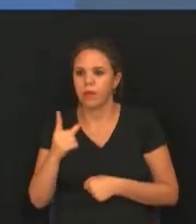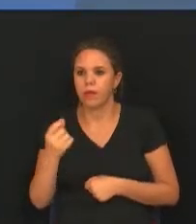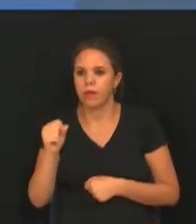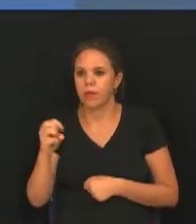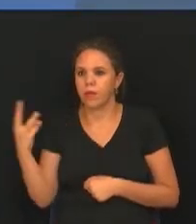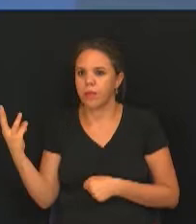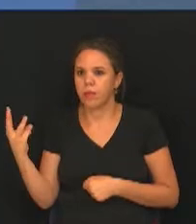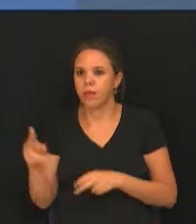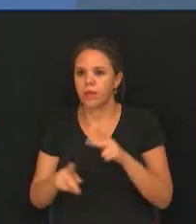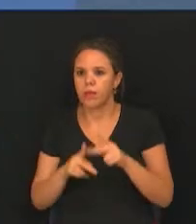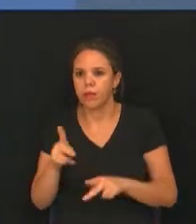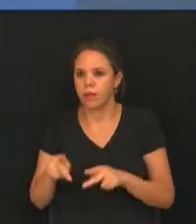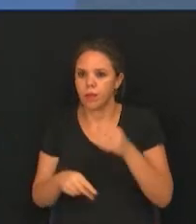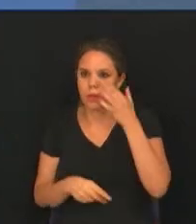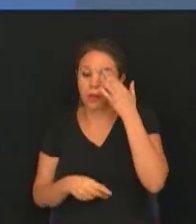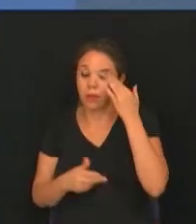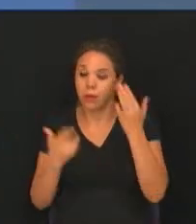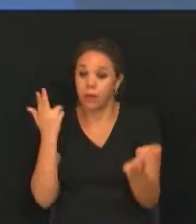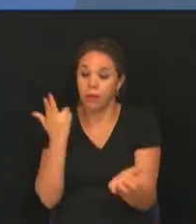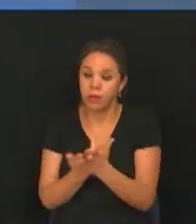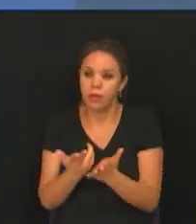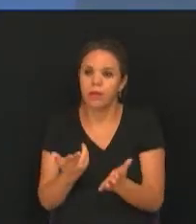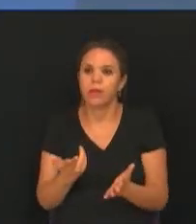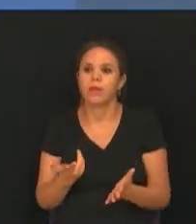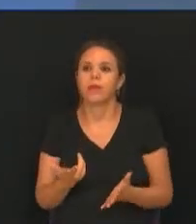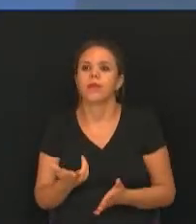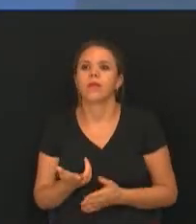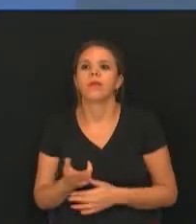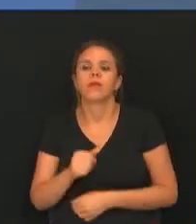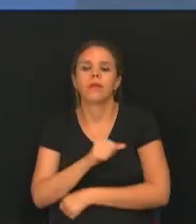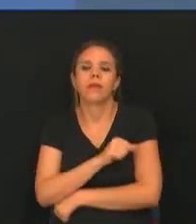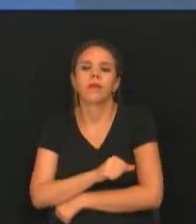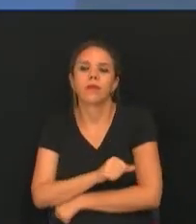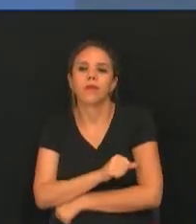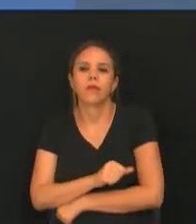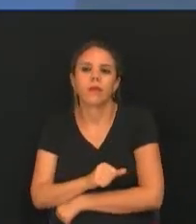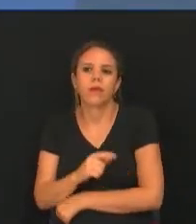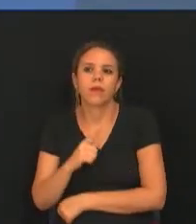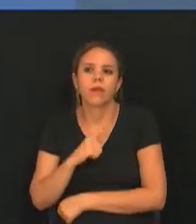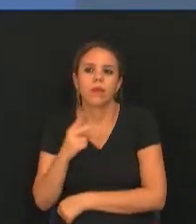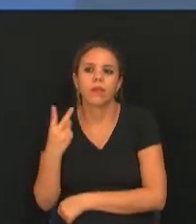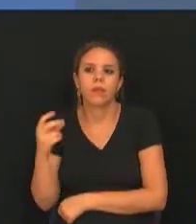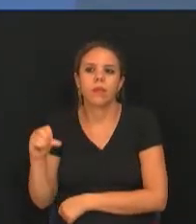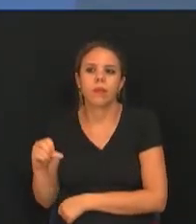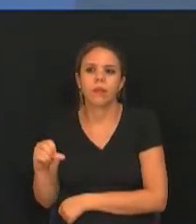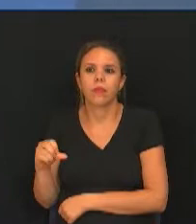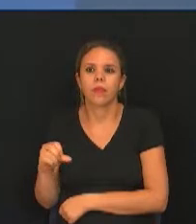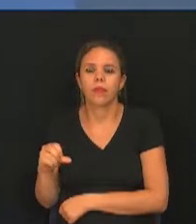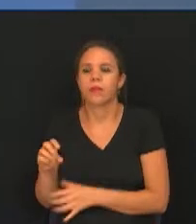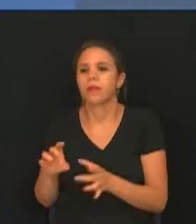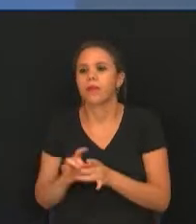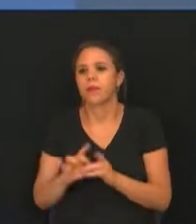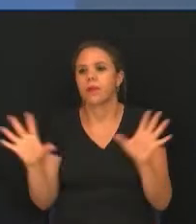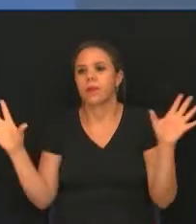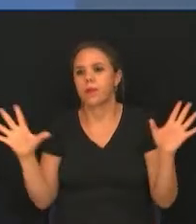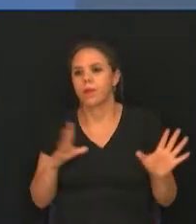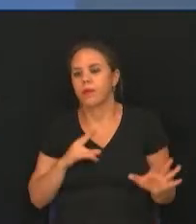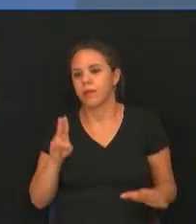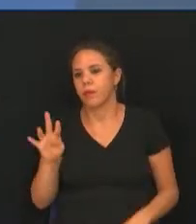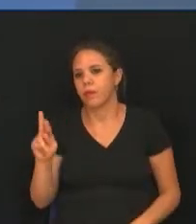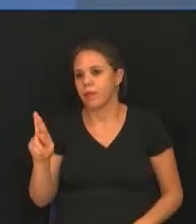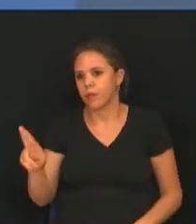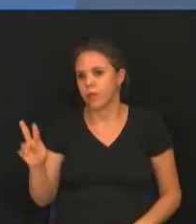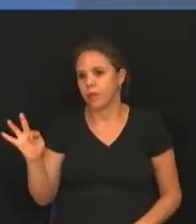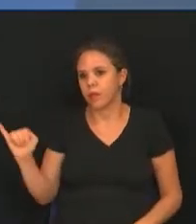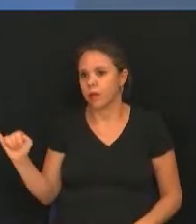183 pacientes internados em leitos de enfermaria. Temos 29 leitos livres na cidade de UTI,